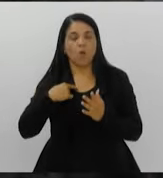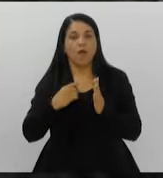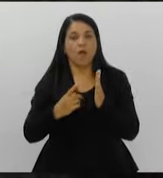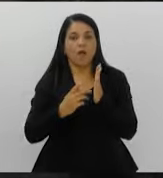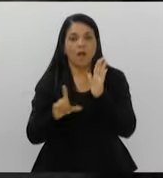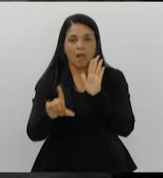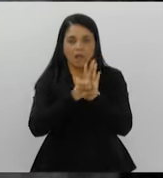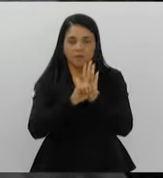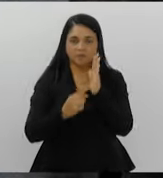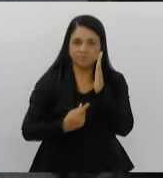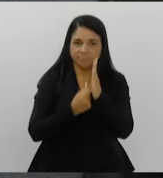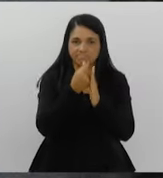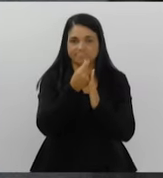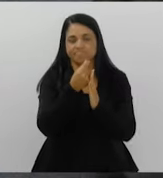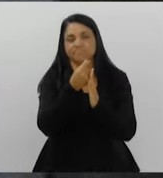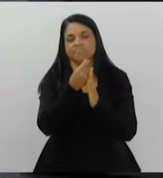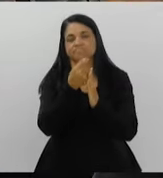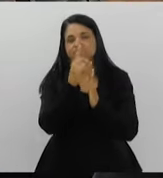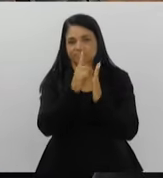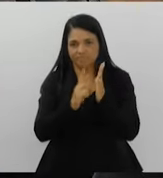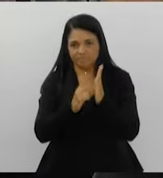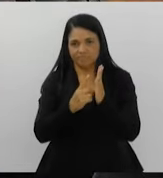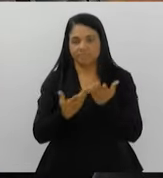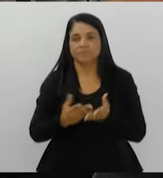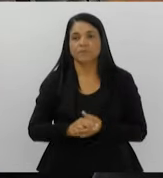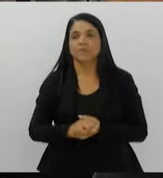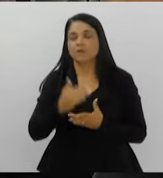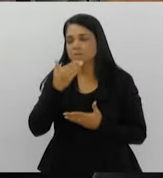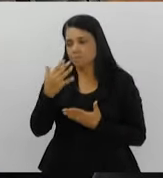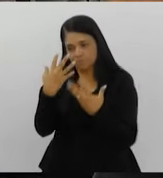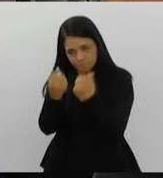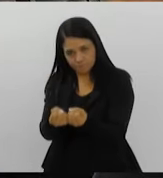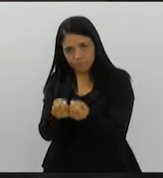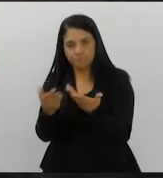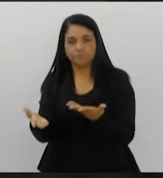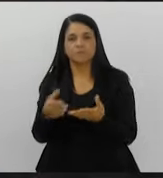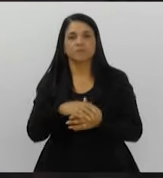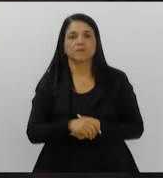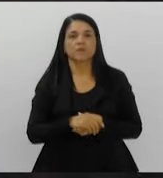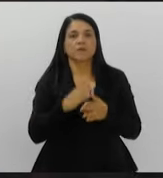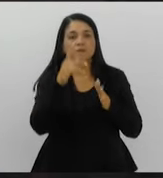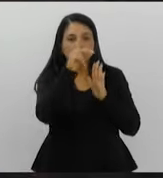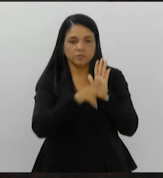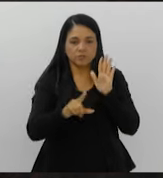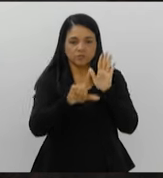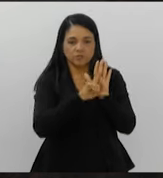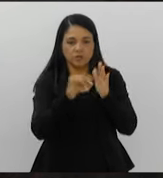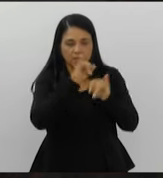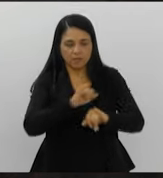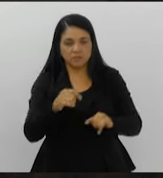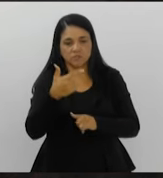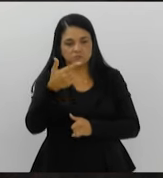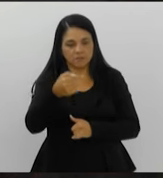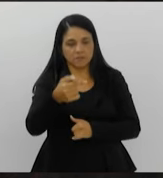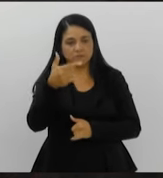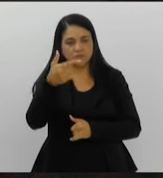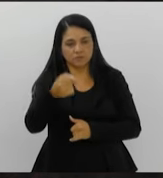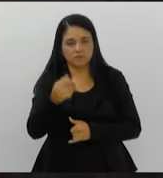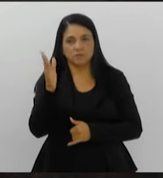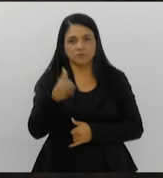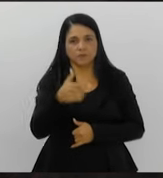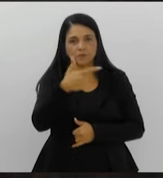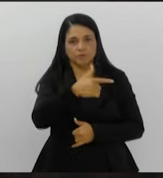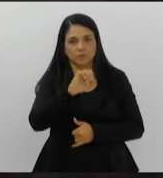Orçamentárias. A presidência refere o pedido de Vossa Excelência. Anuncio o projeto de lei número 1717